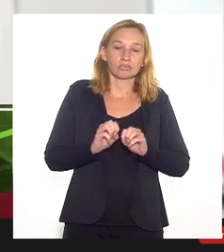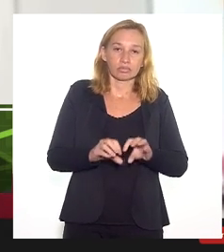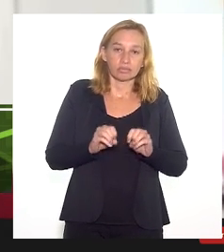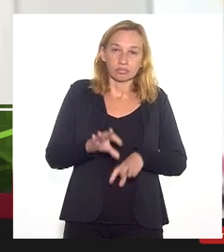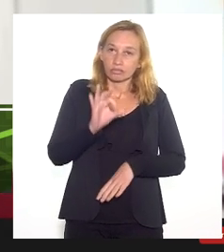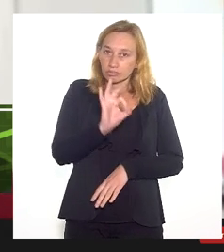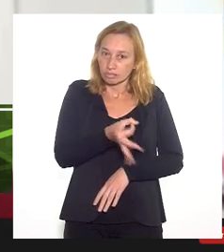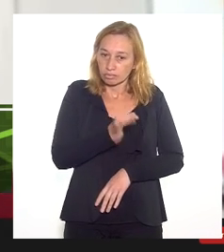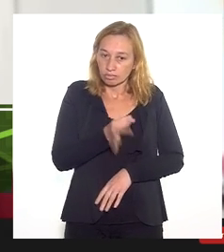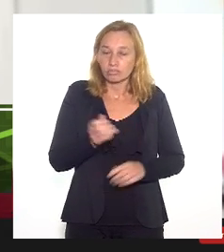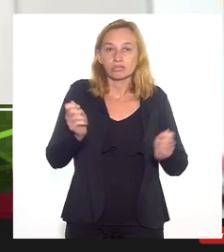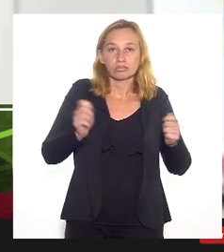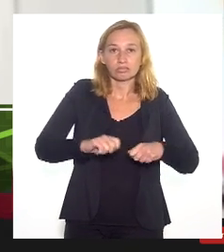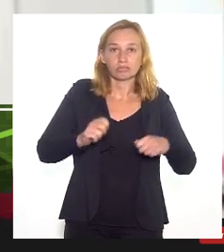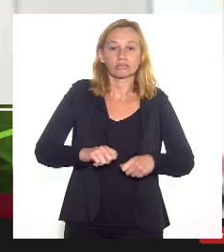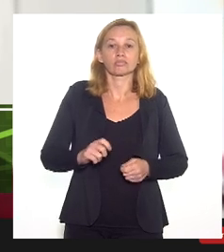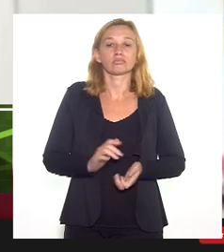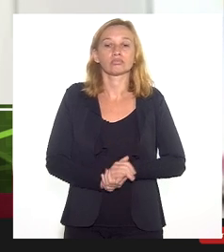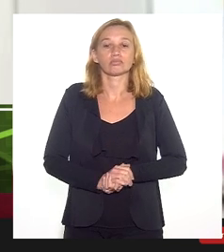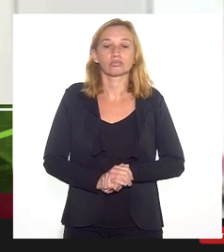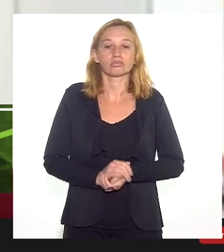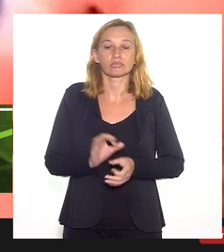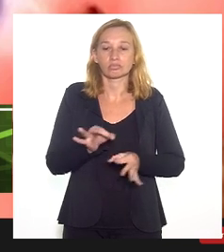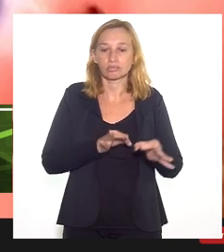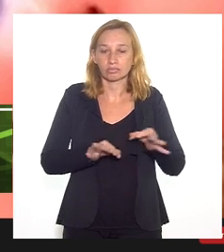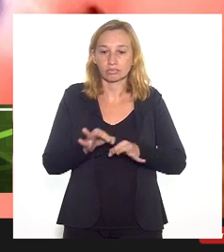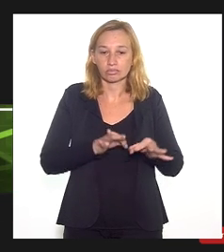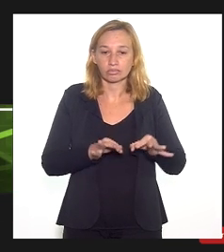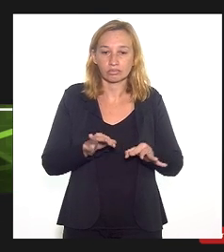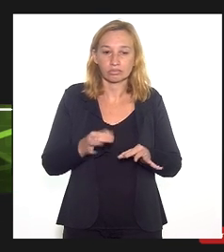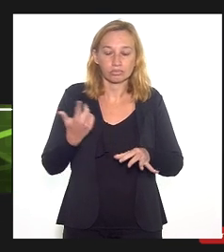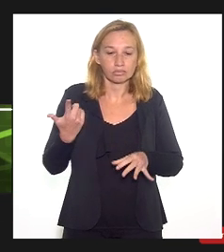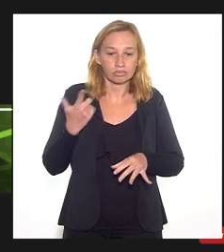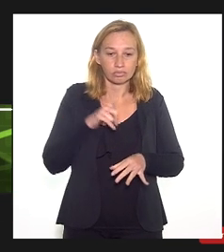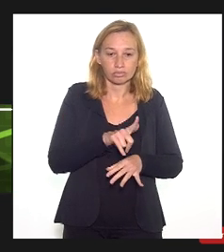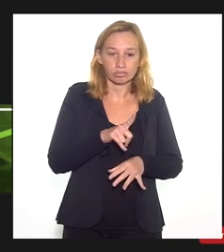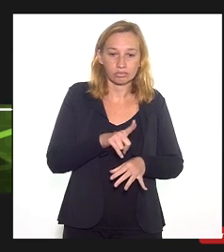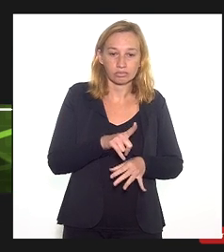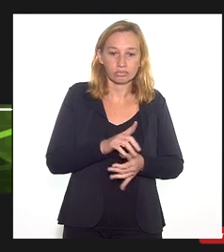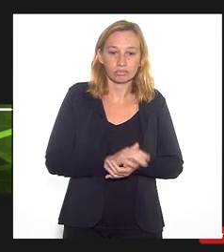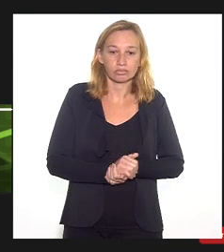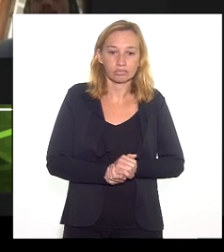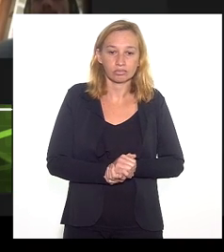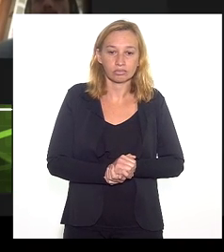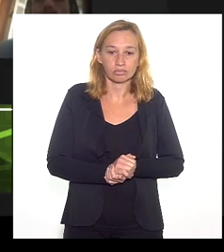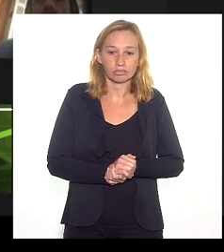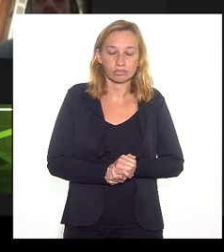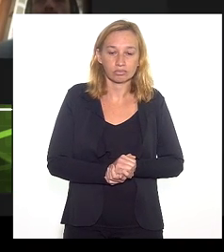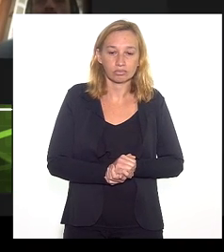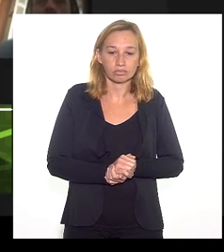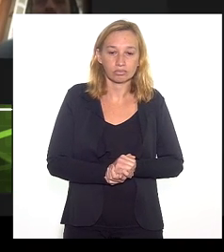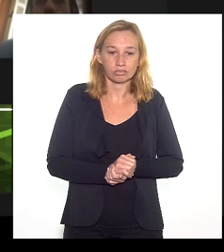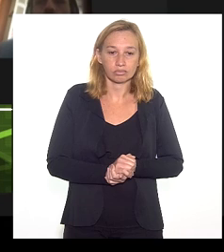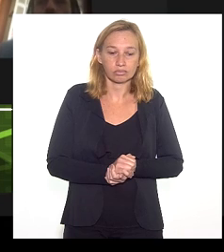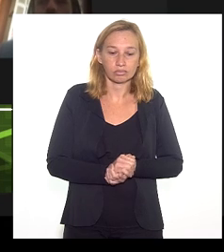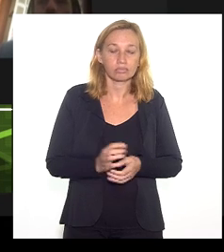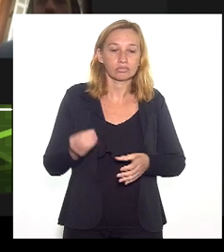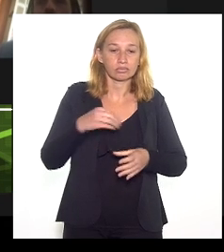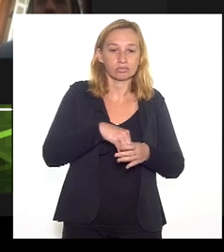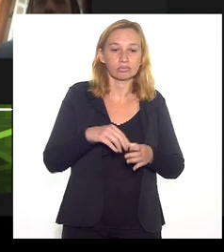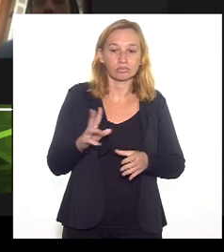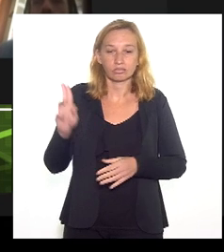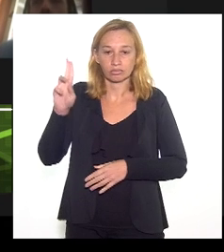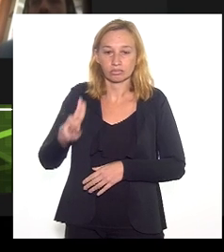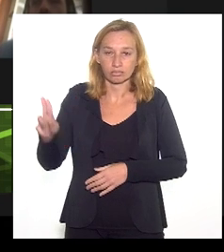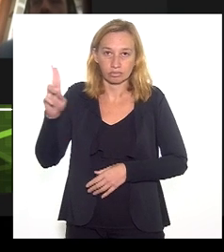é possível que a gente fazendo um trabalho a gente consiga definir dentro das despesas das universidades